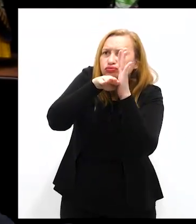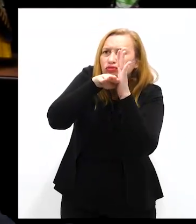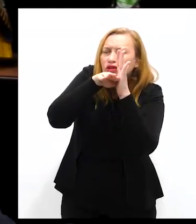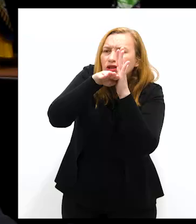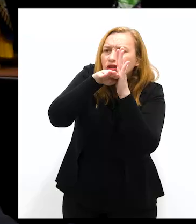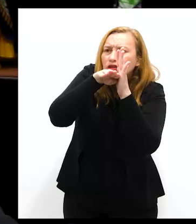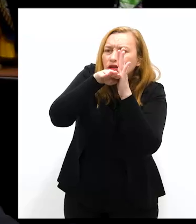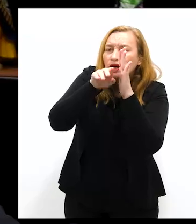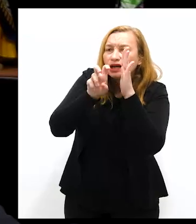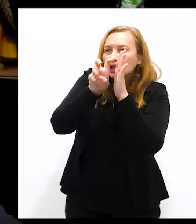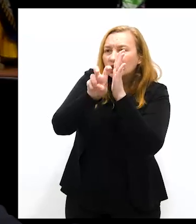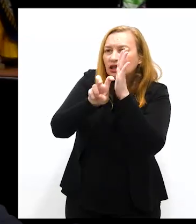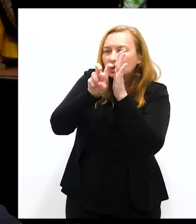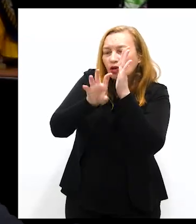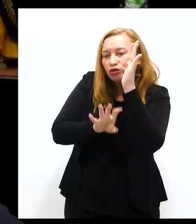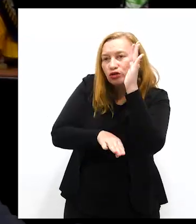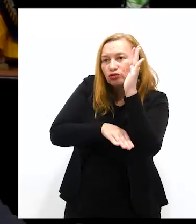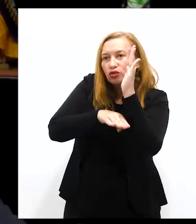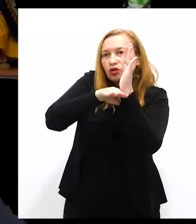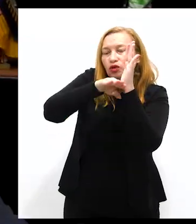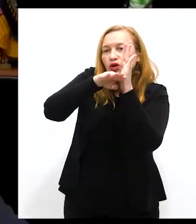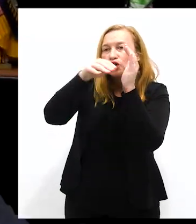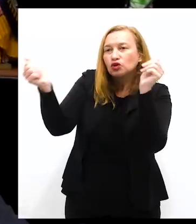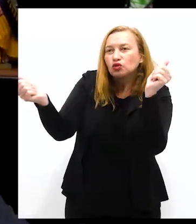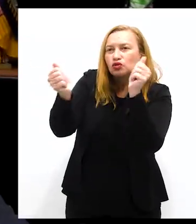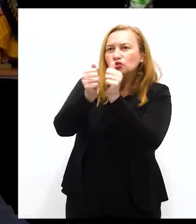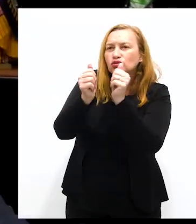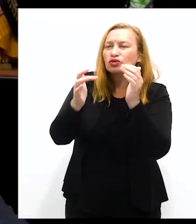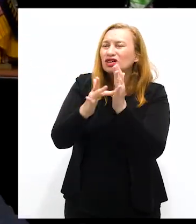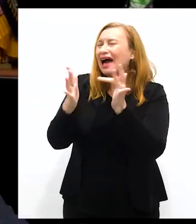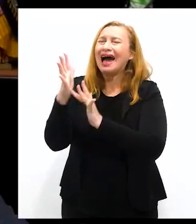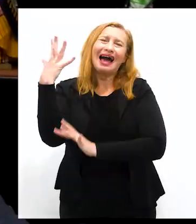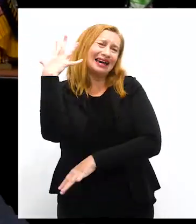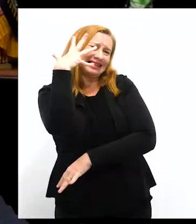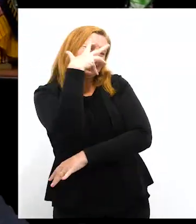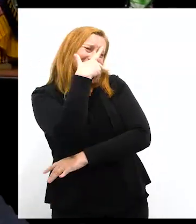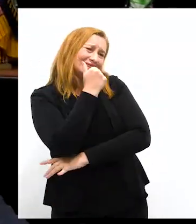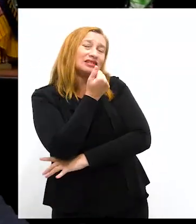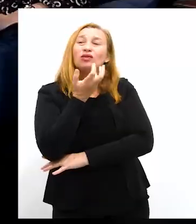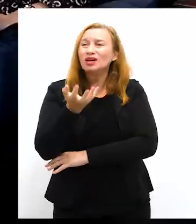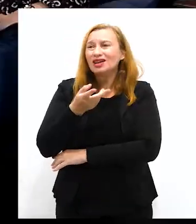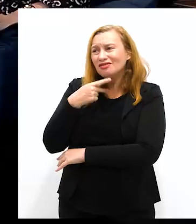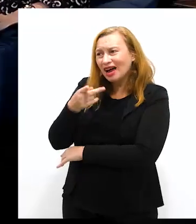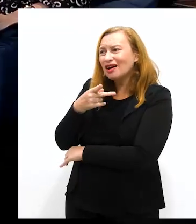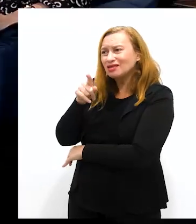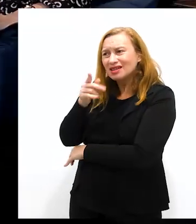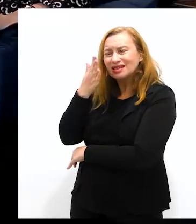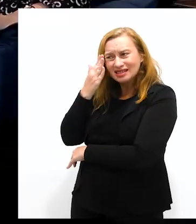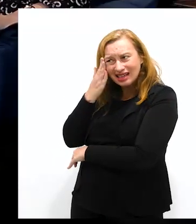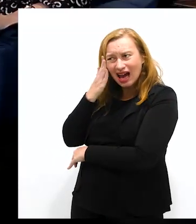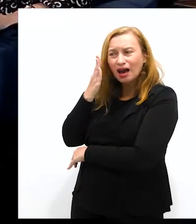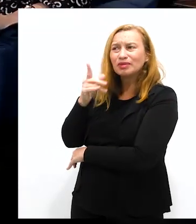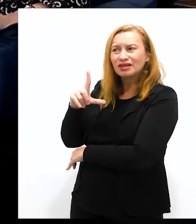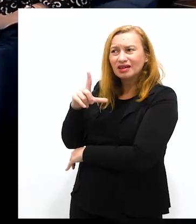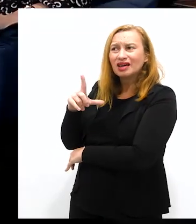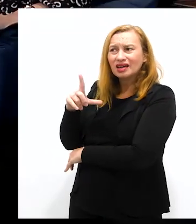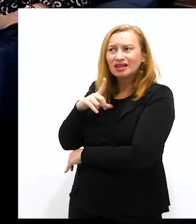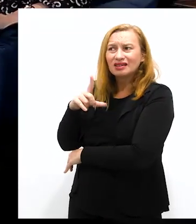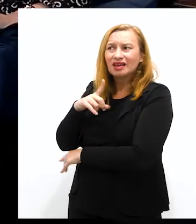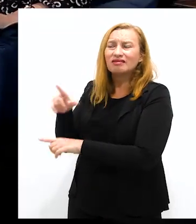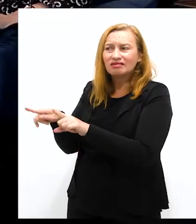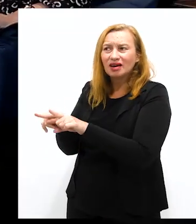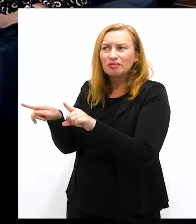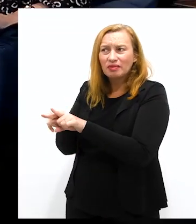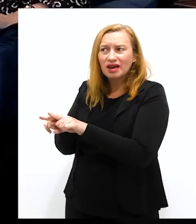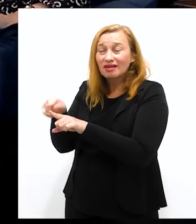cadeira mesmo, na ressurreição, junto com Jesus. Coisa linda, gente. Então ele Mas eu queria te falar uma coisa, você sabe uma outra pessoa